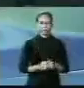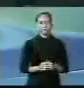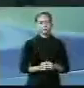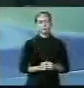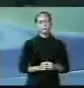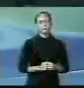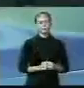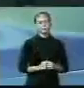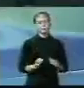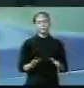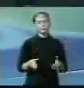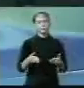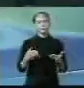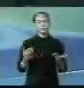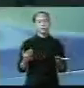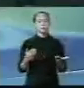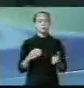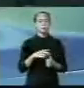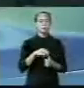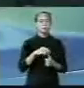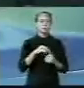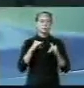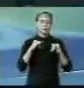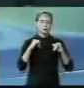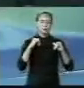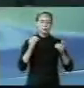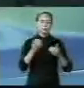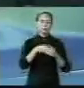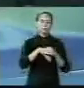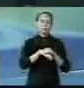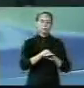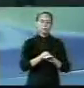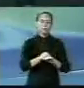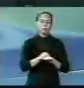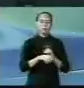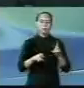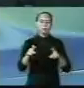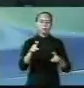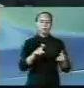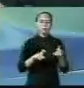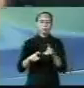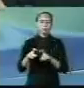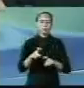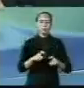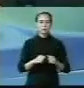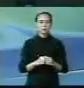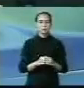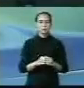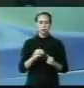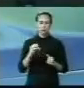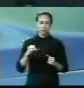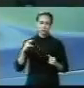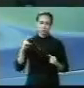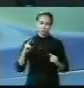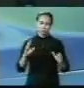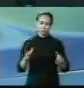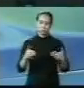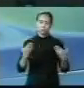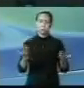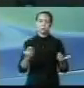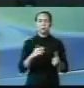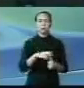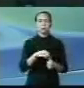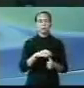vale a informação que você tem armazenada nos seus computadores? Ou ainda, quanto vale a